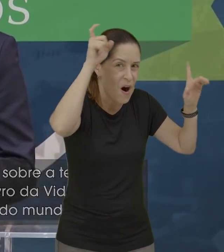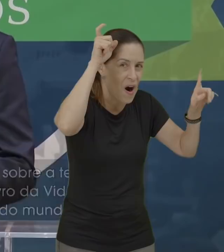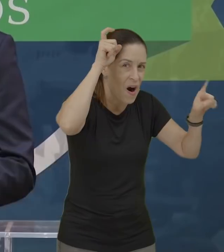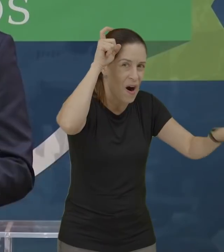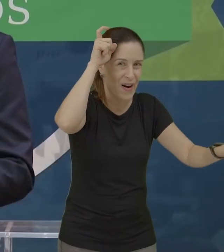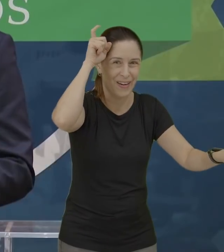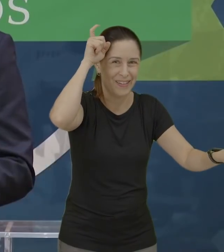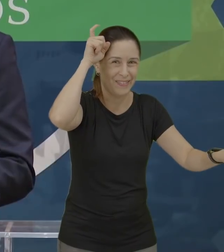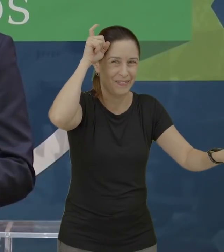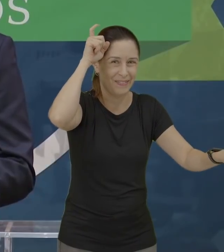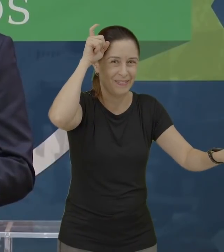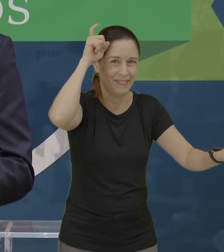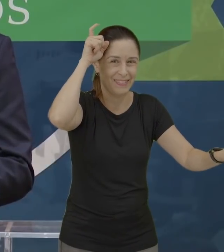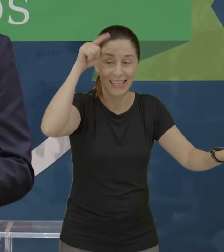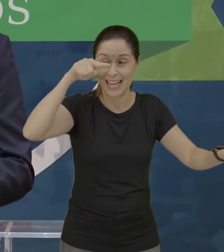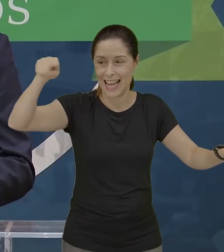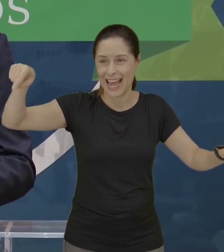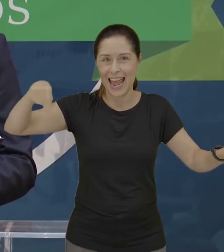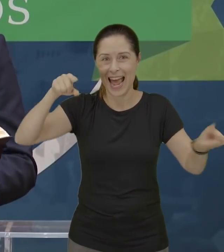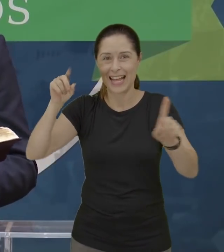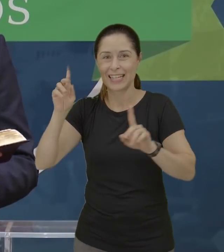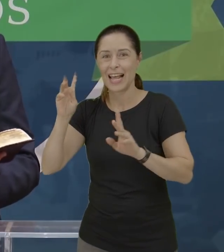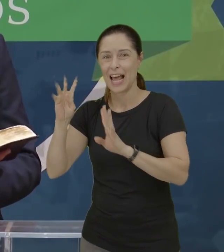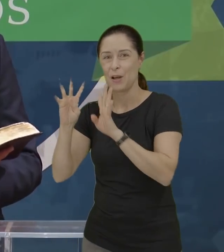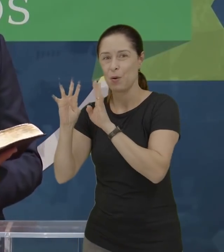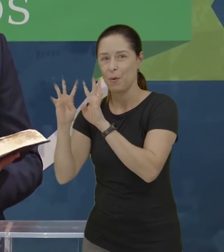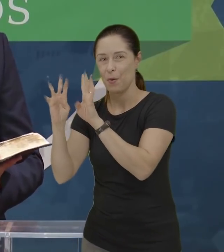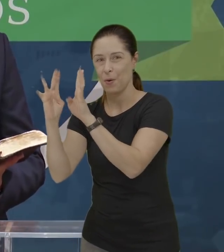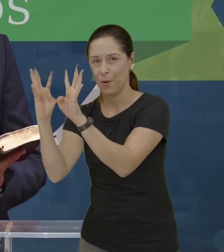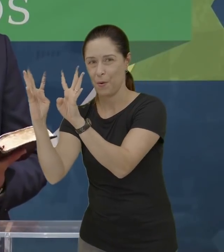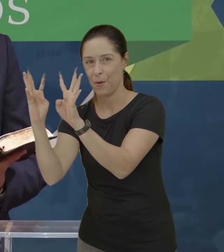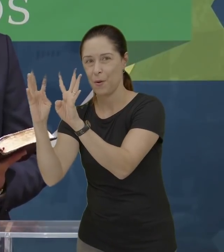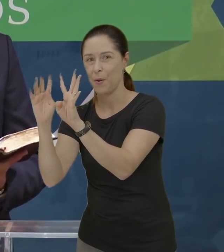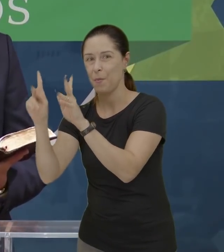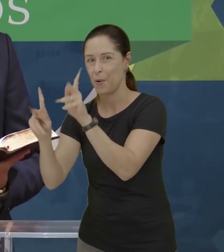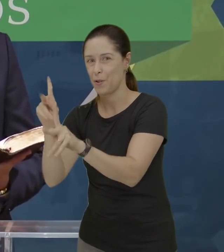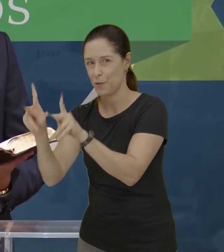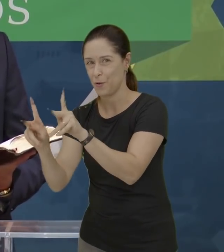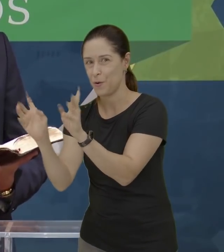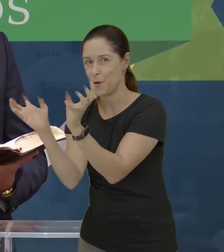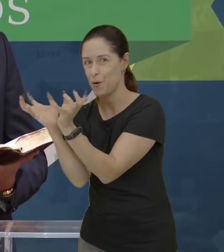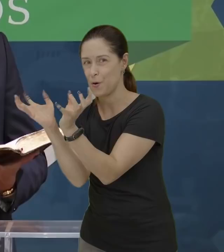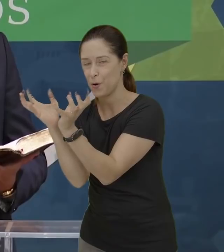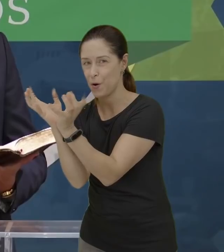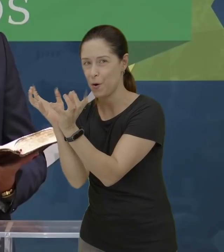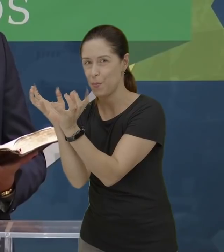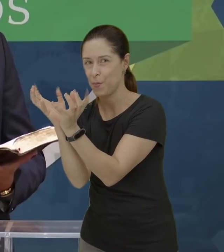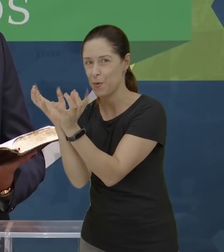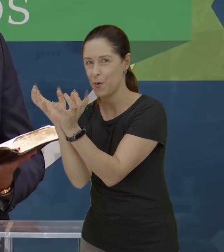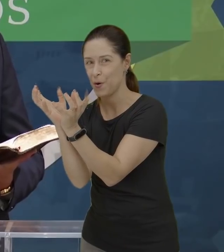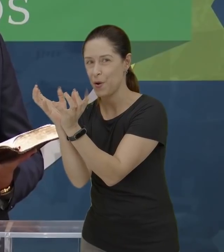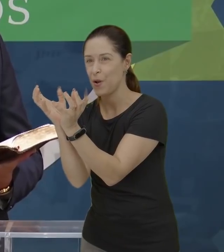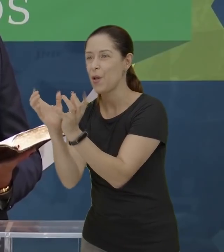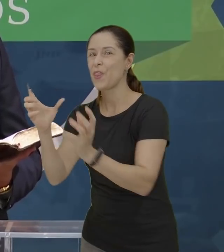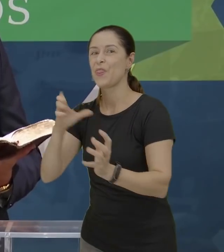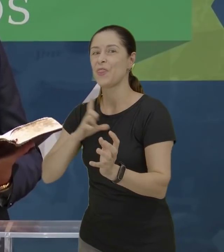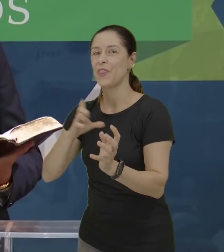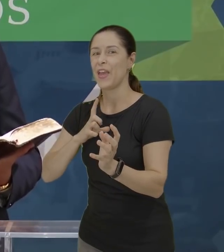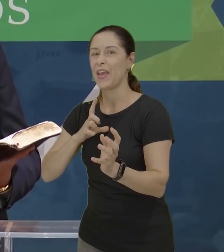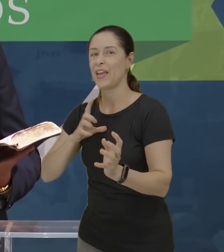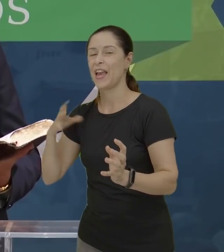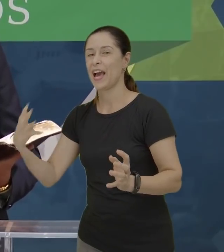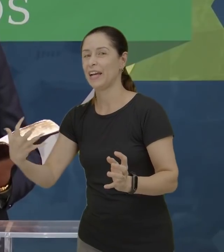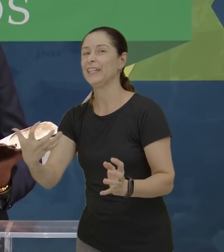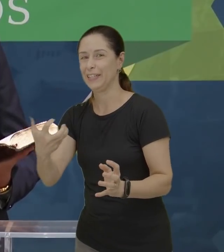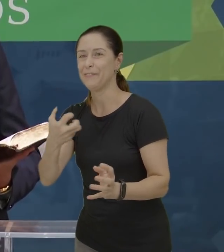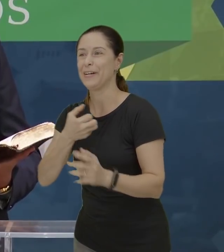Aqueles cujos nomes estão escritos no livro da vida. Em outras palavras, aqueles que